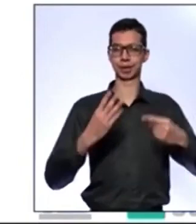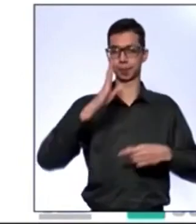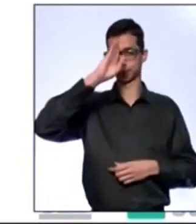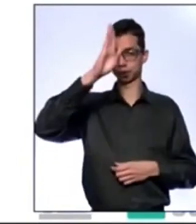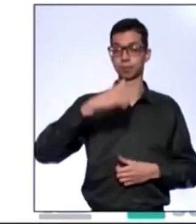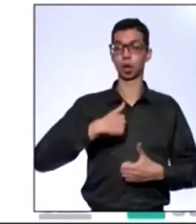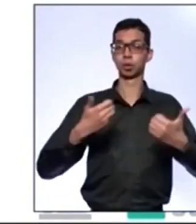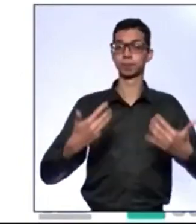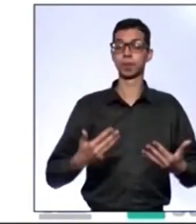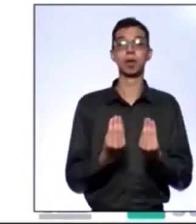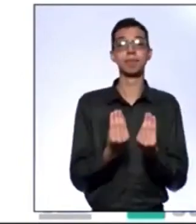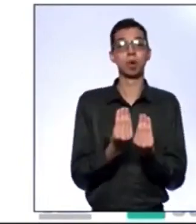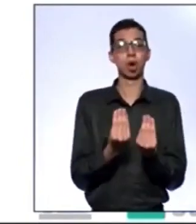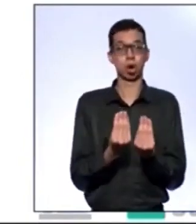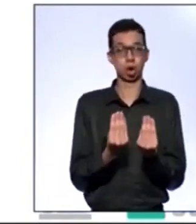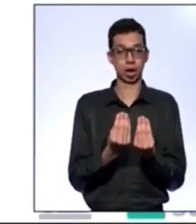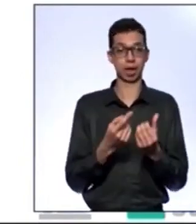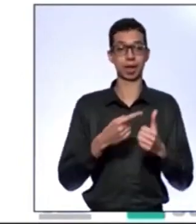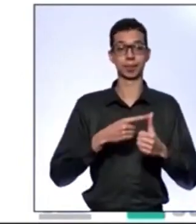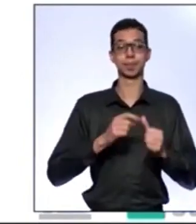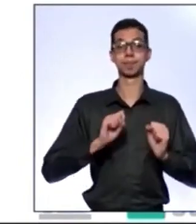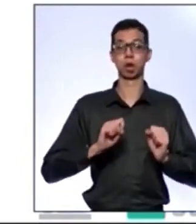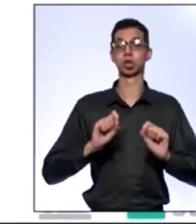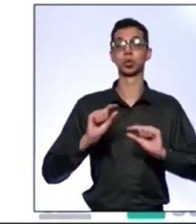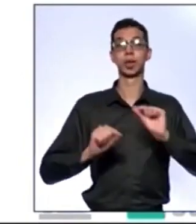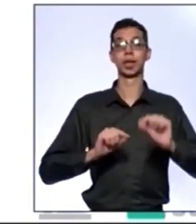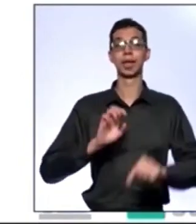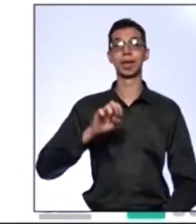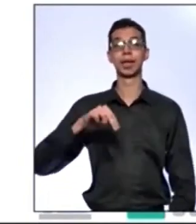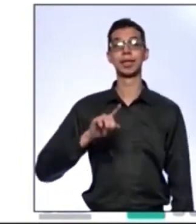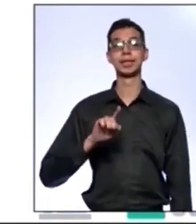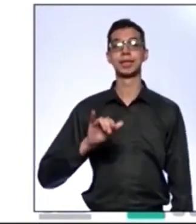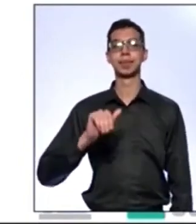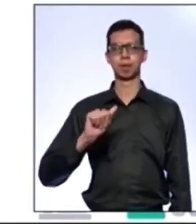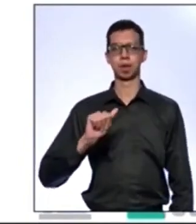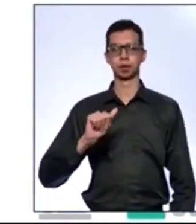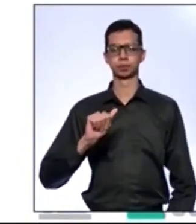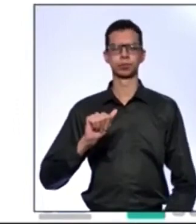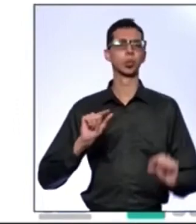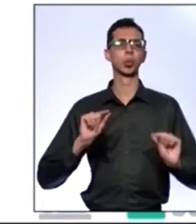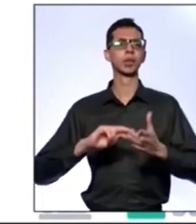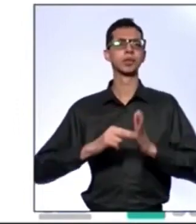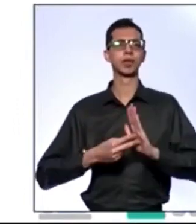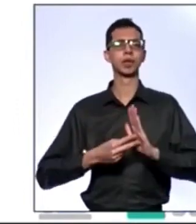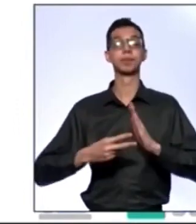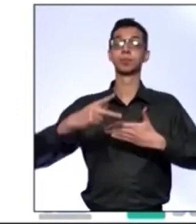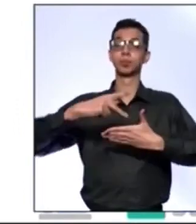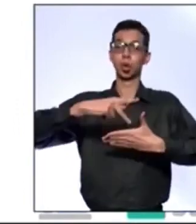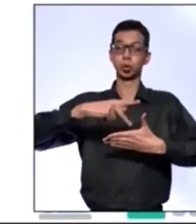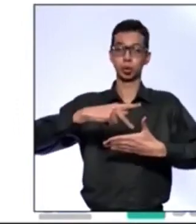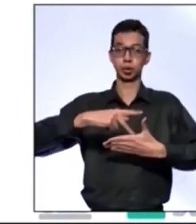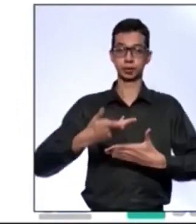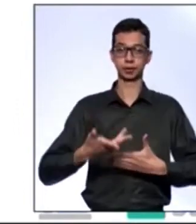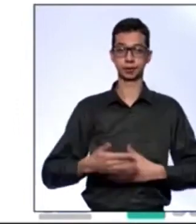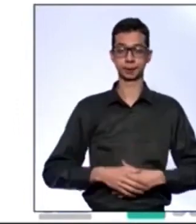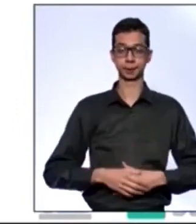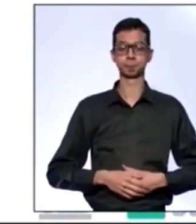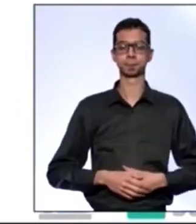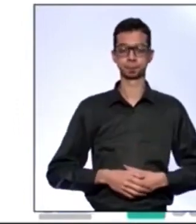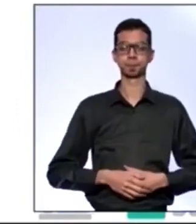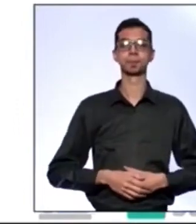podem inibir enzimas bacterianas. Enzimas são proteínas que catalisam reações